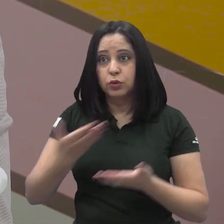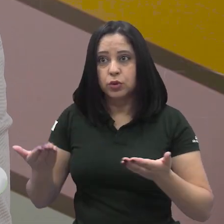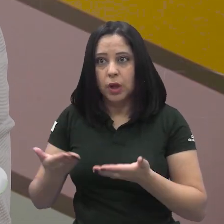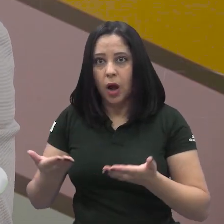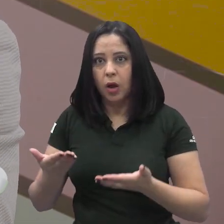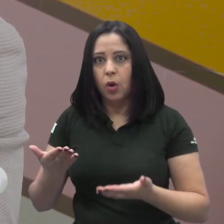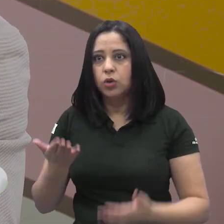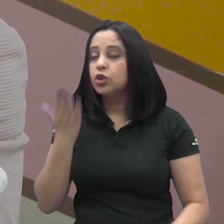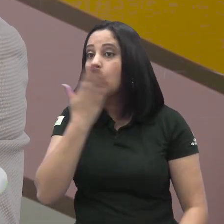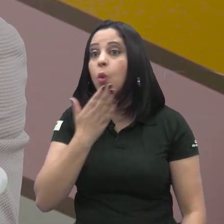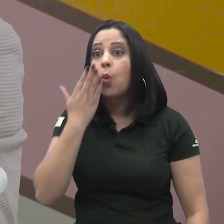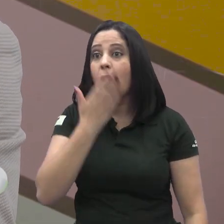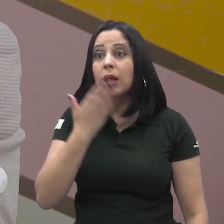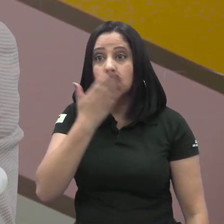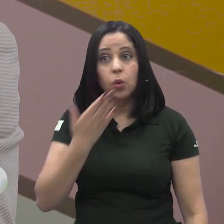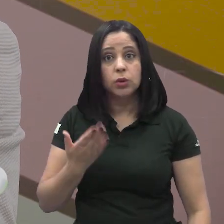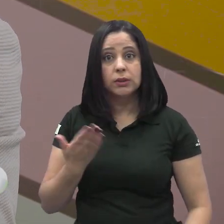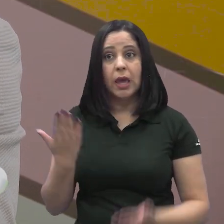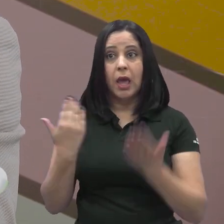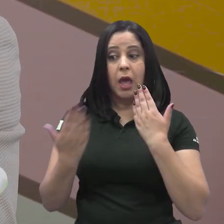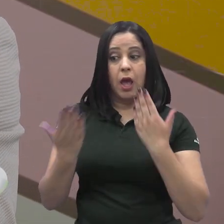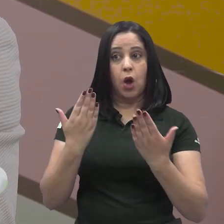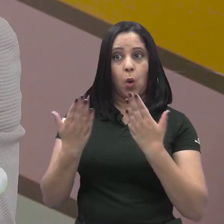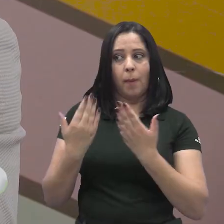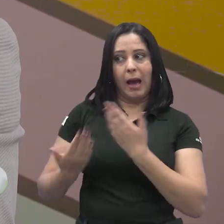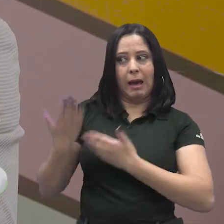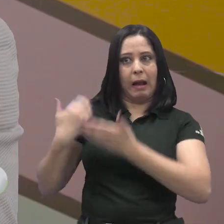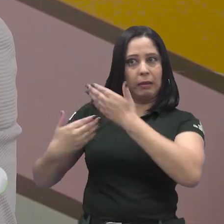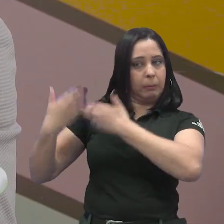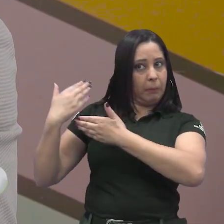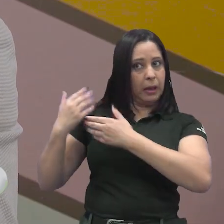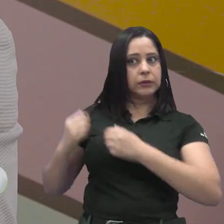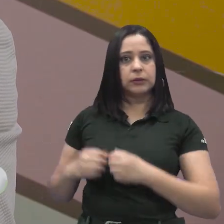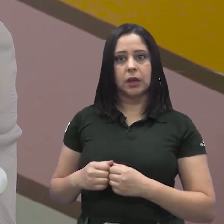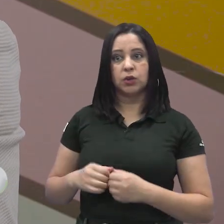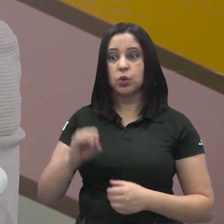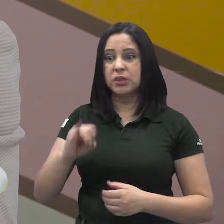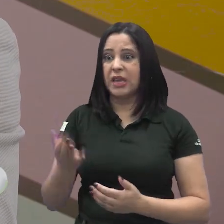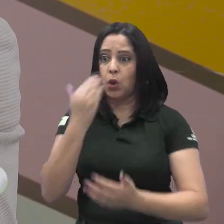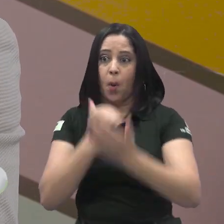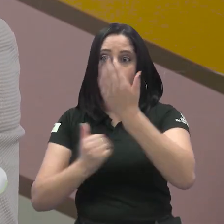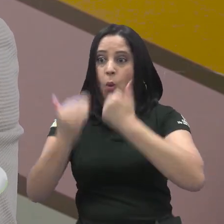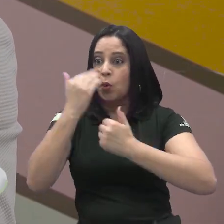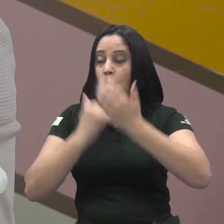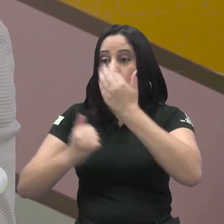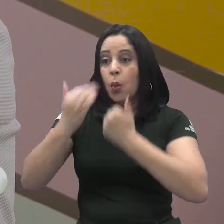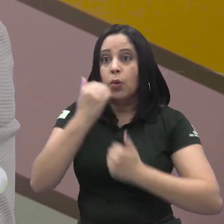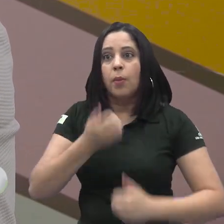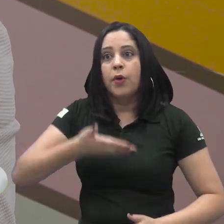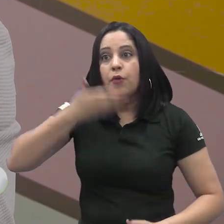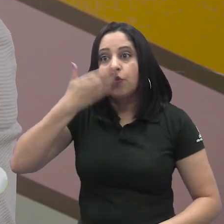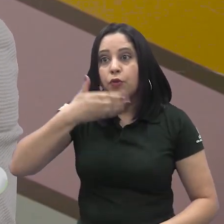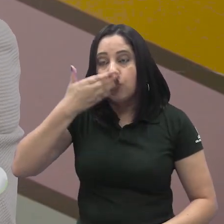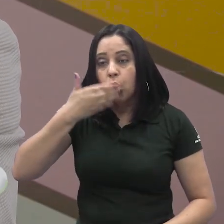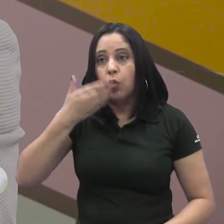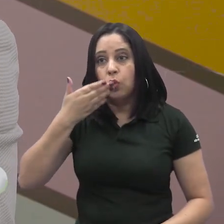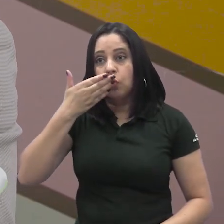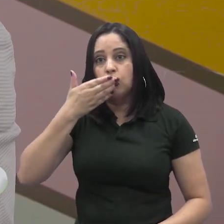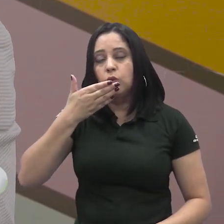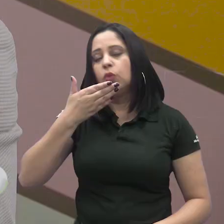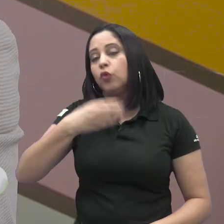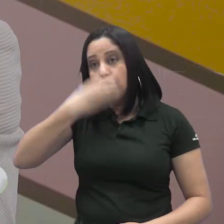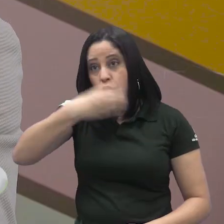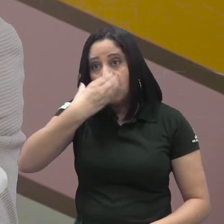mais doces do que há 200 anos atrás. Verdade. E você comer muita fruta pode ser algo ruim, se a pessoa está